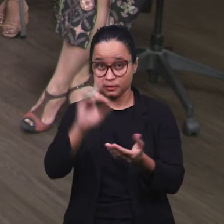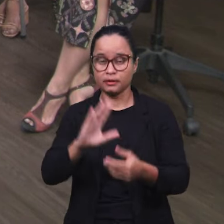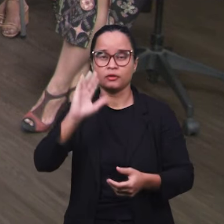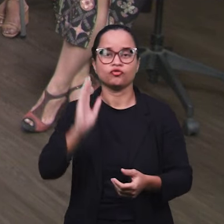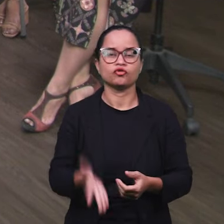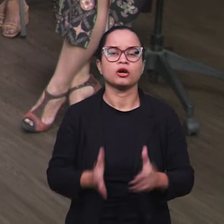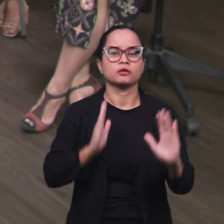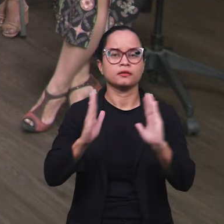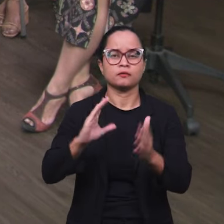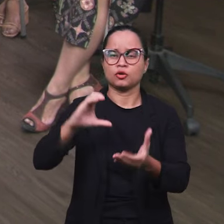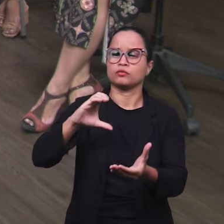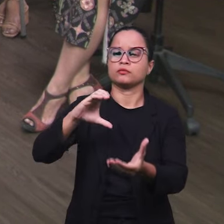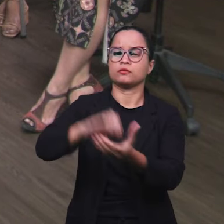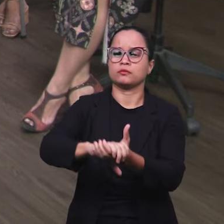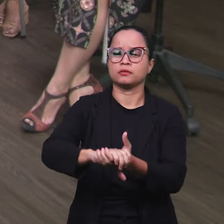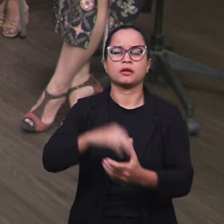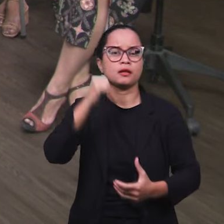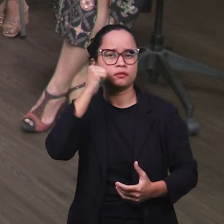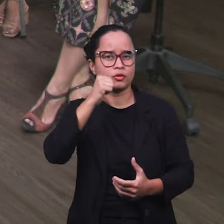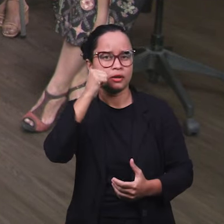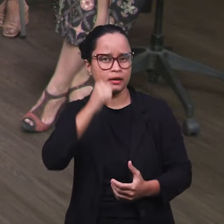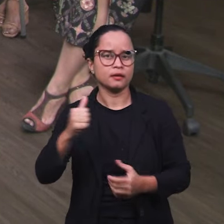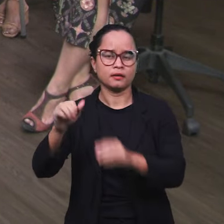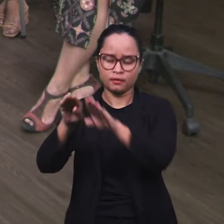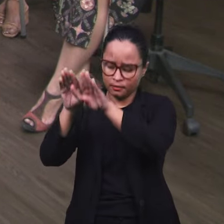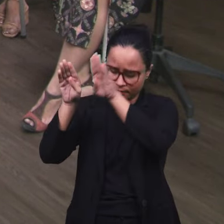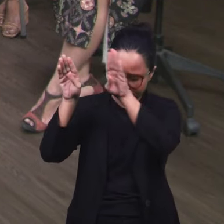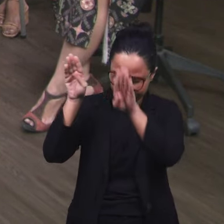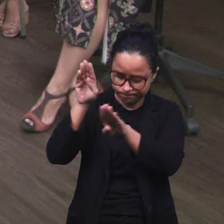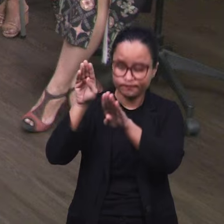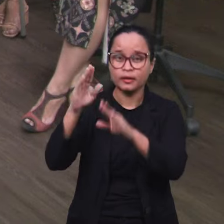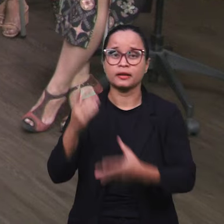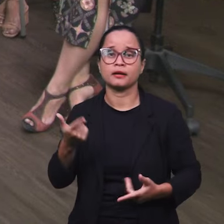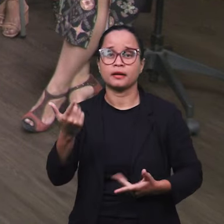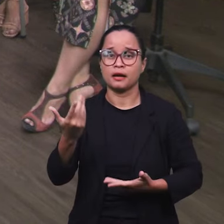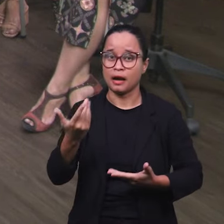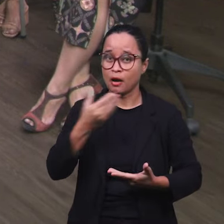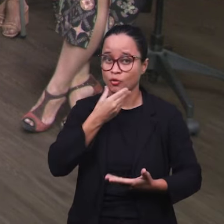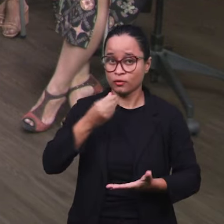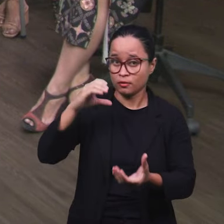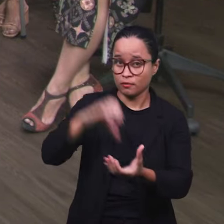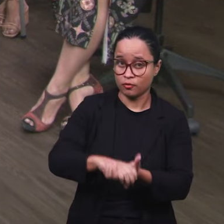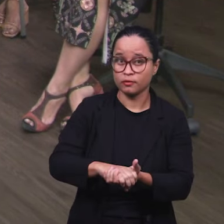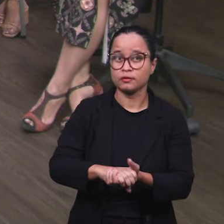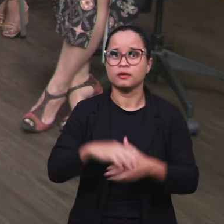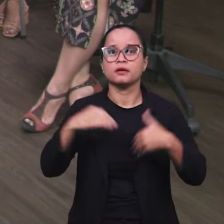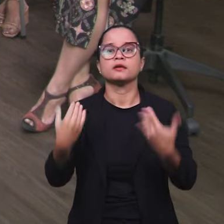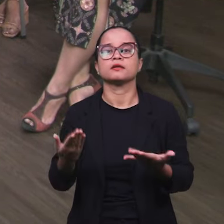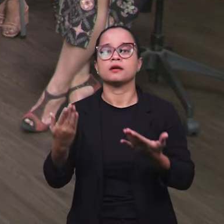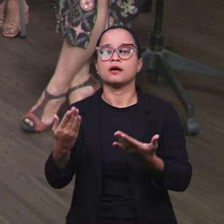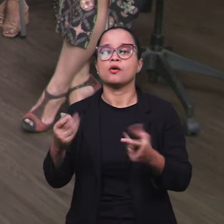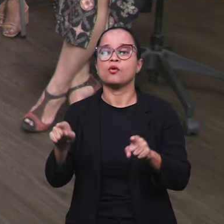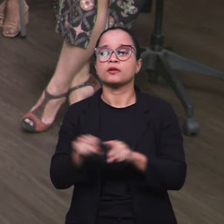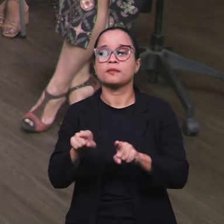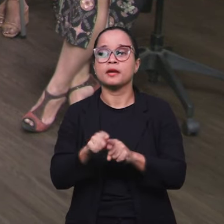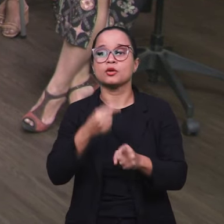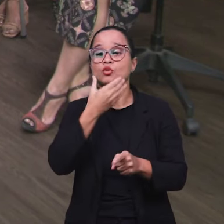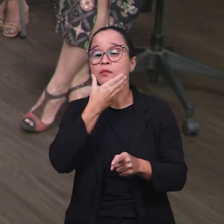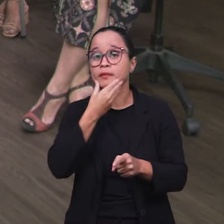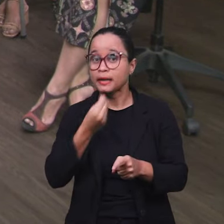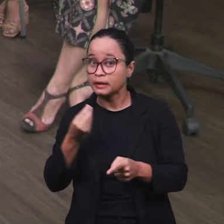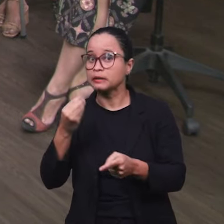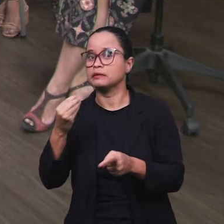palavra já no momento do casamento, né? Vós, mulheres, sejais submissas aos vossos maridos. Sim, e há uma